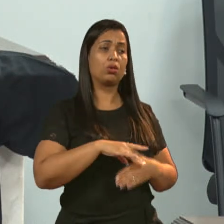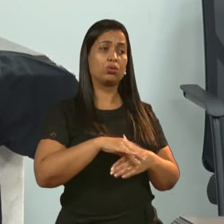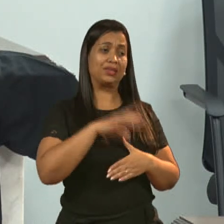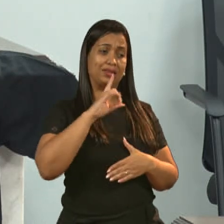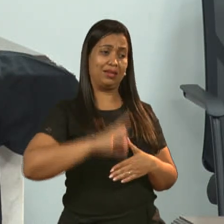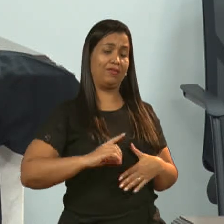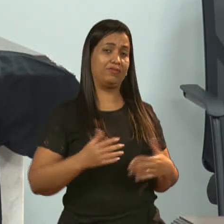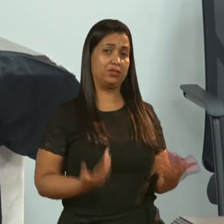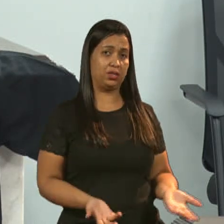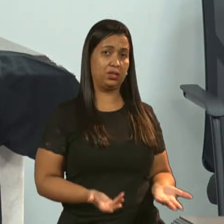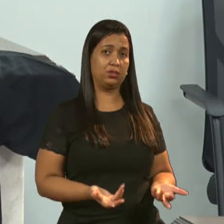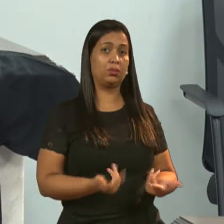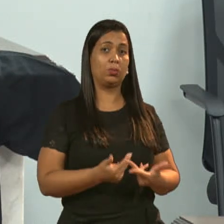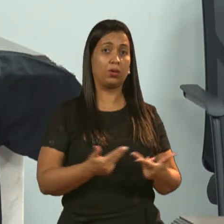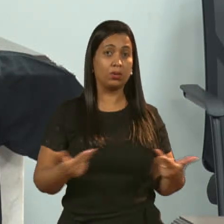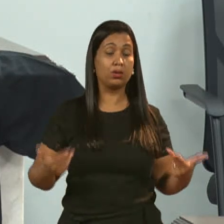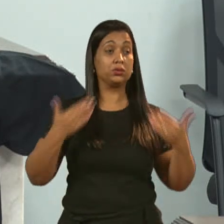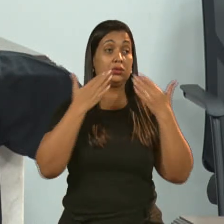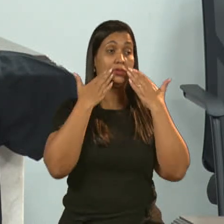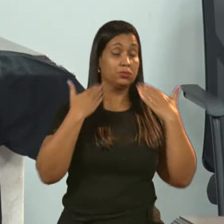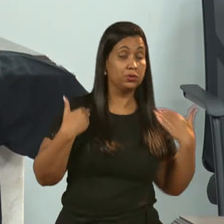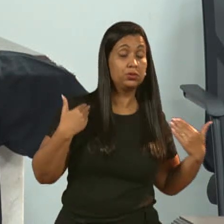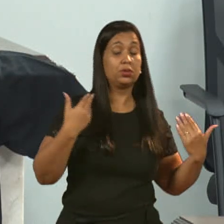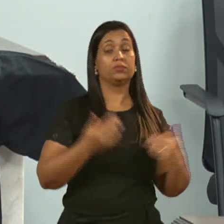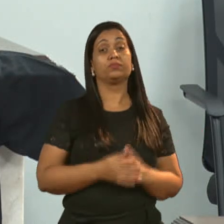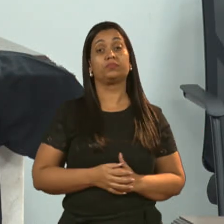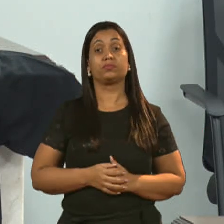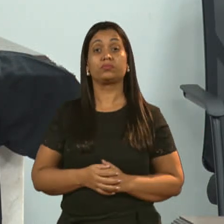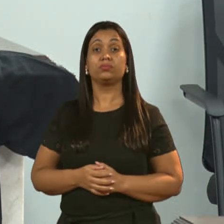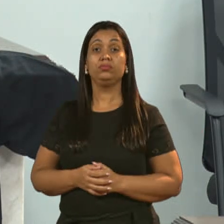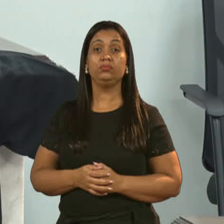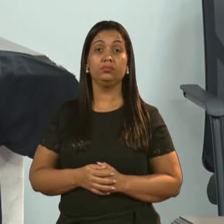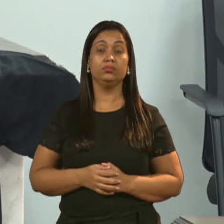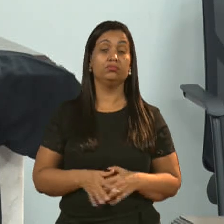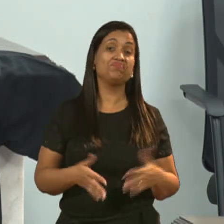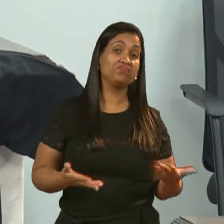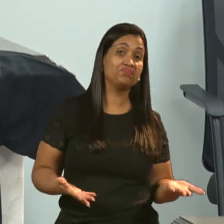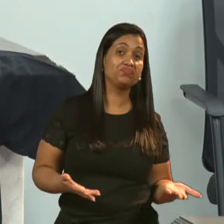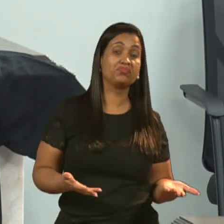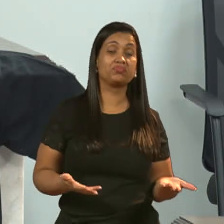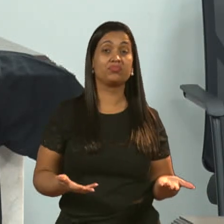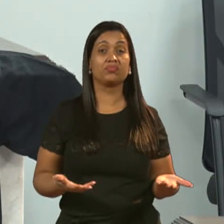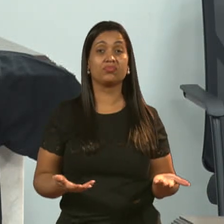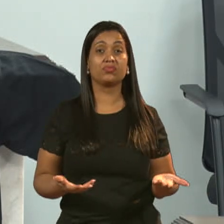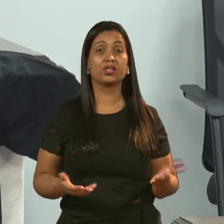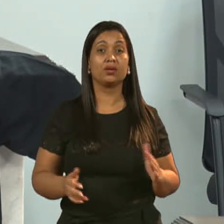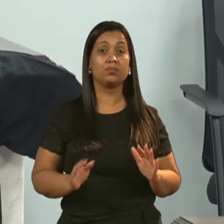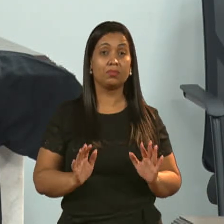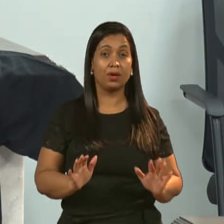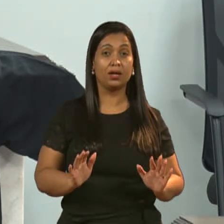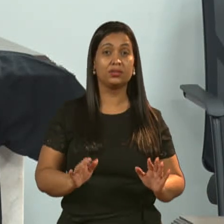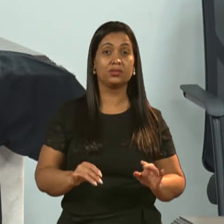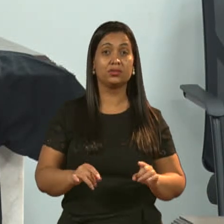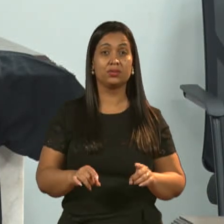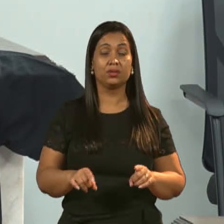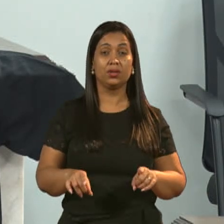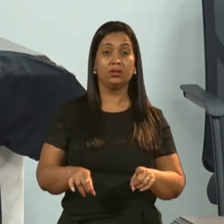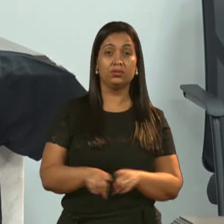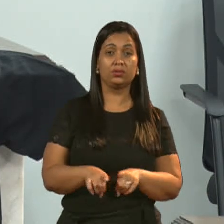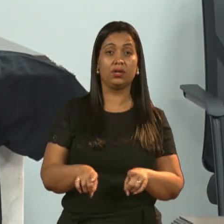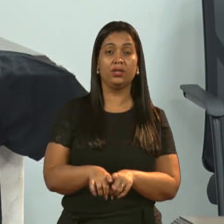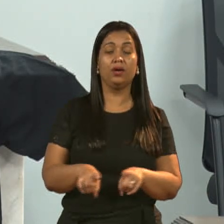demanda uma questão de exposição. Não que você não possa passar por isso, mas acho que o